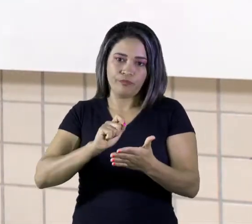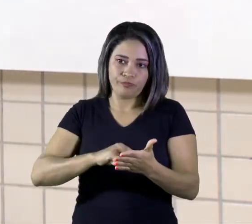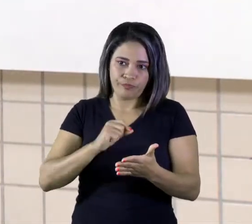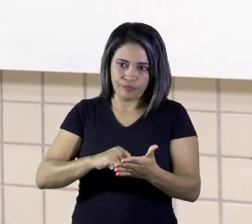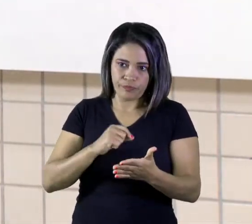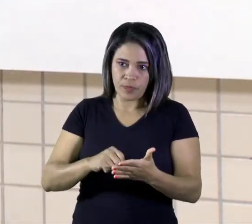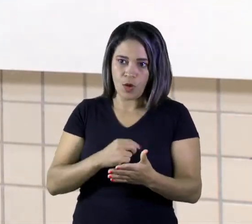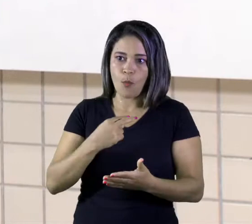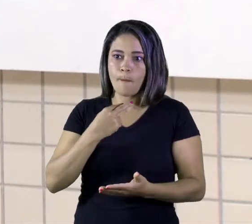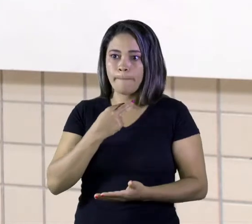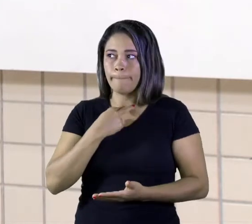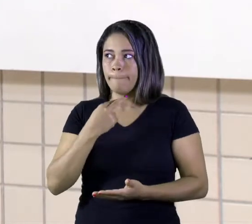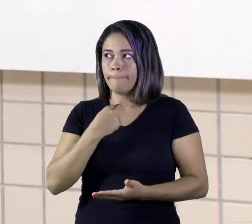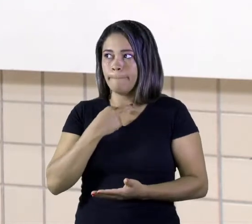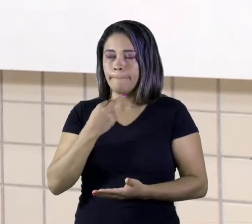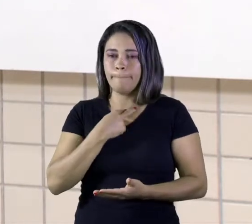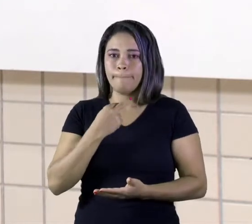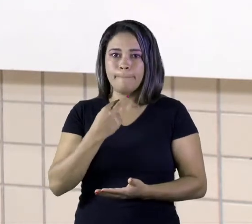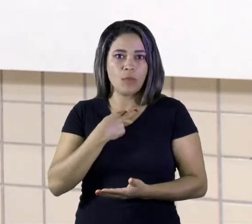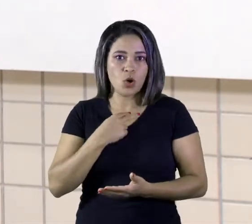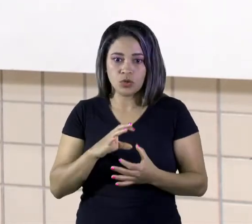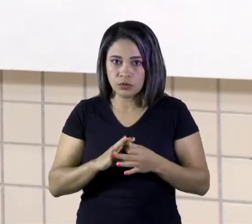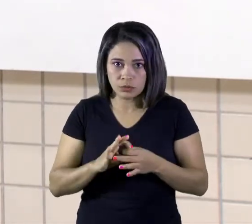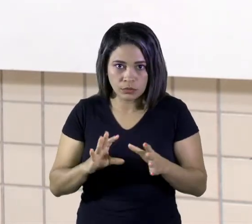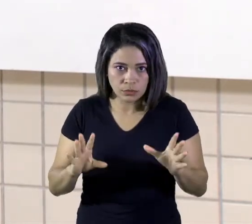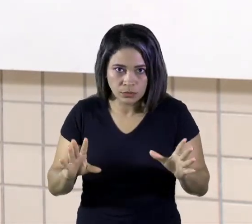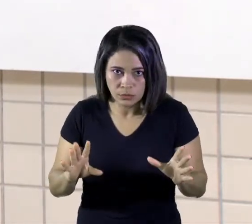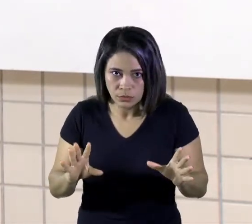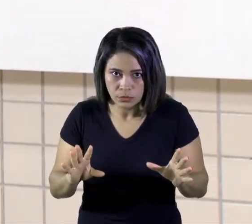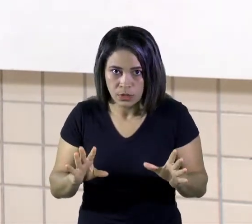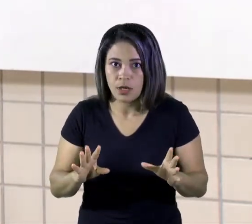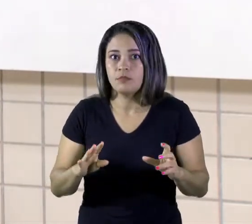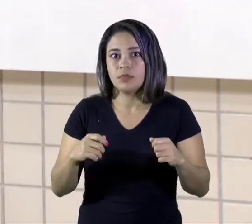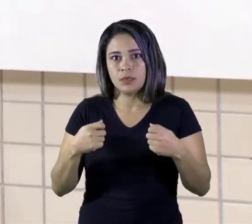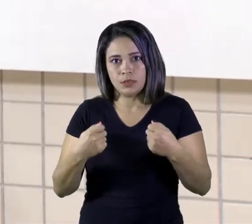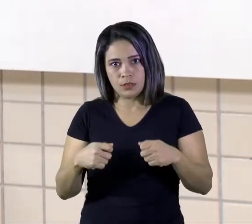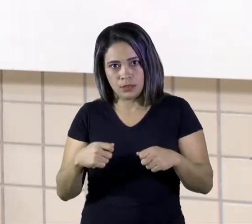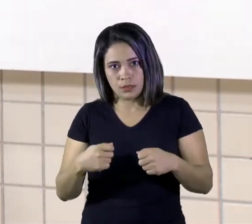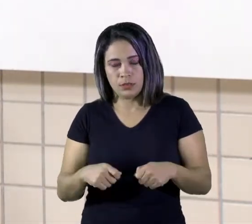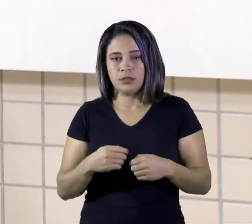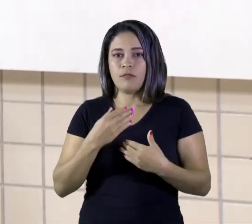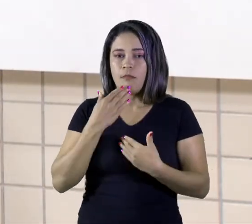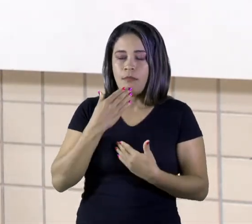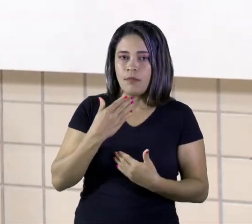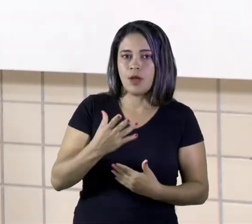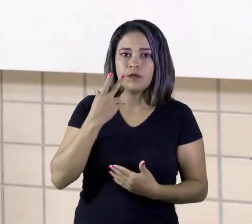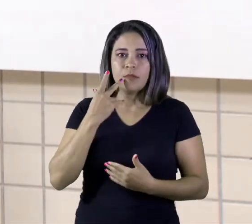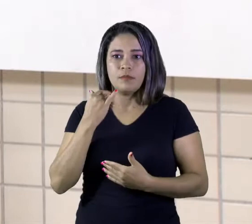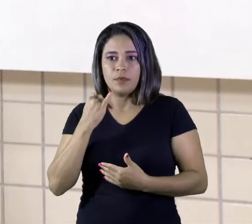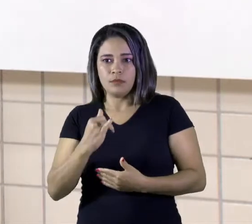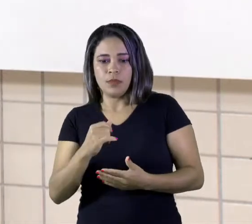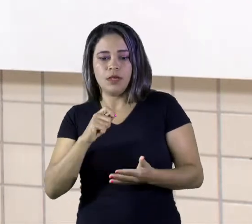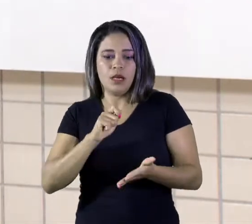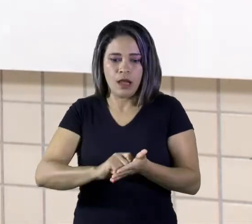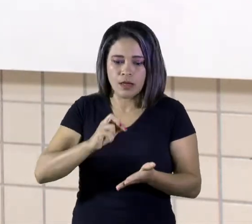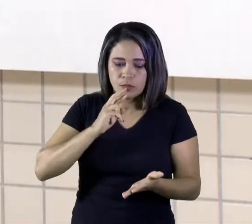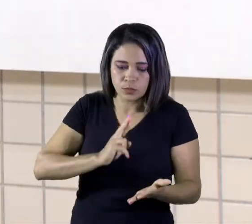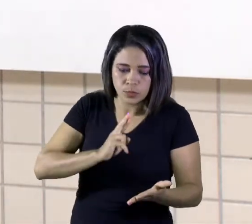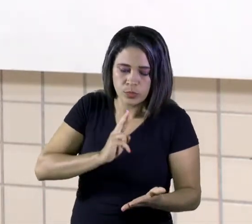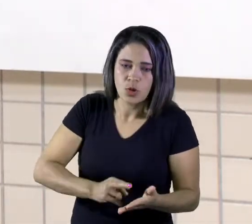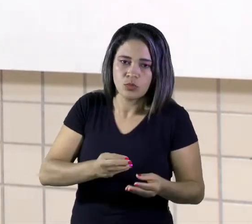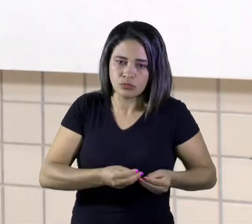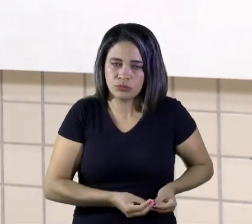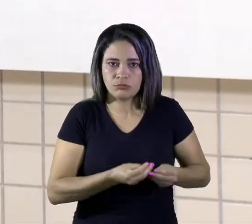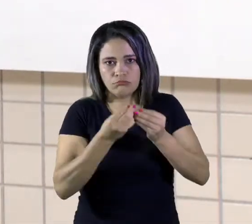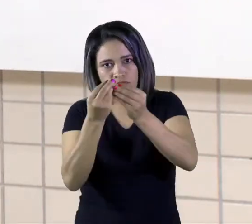pode deixar de fazer isso, por favor. Façam, peça o papai, busca minha atividade, responda,